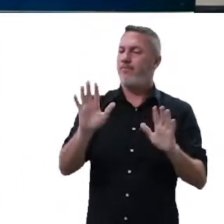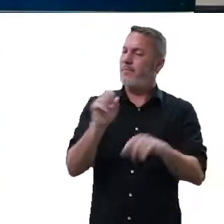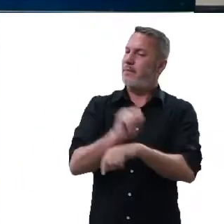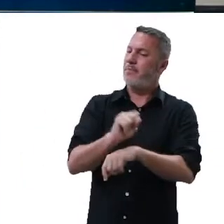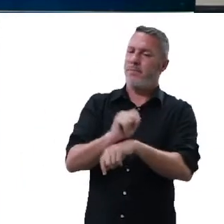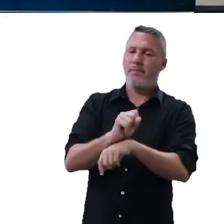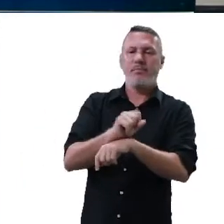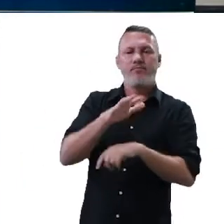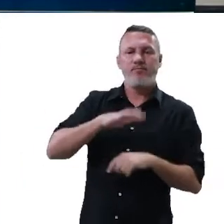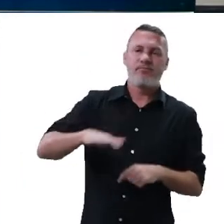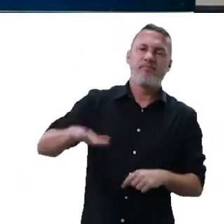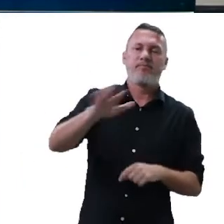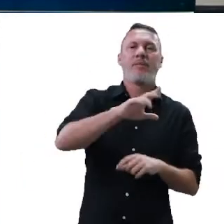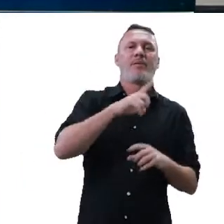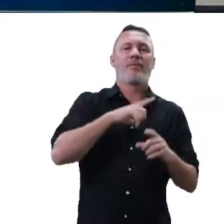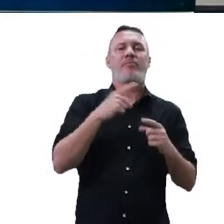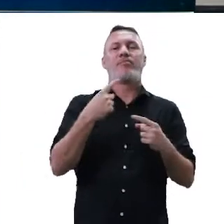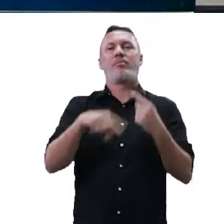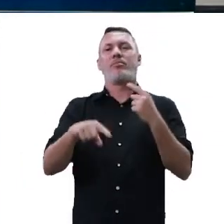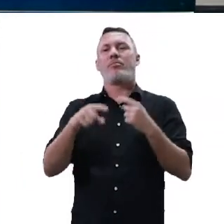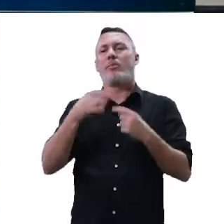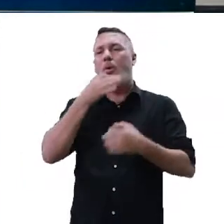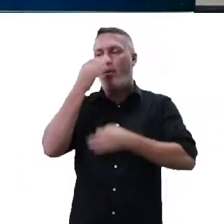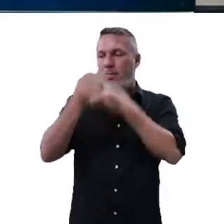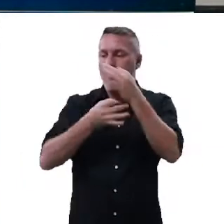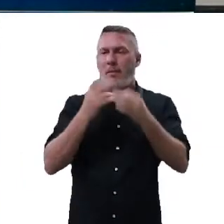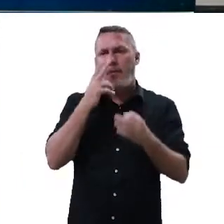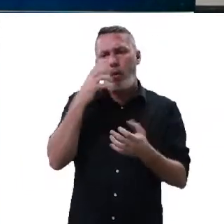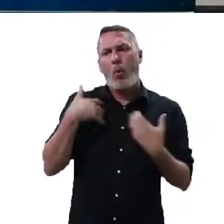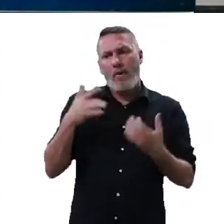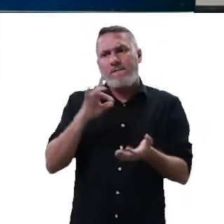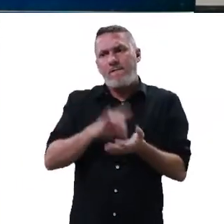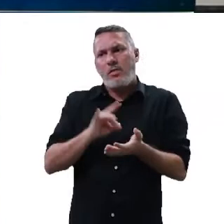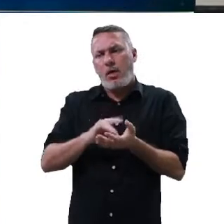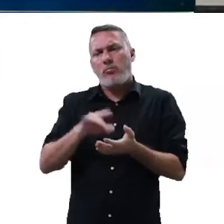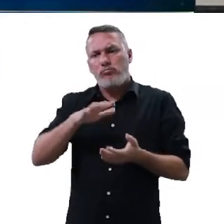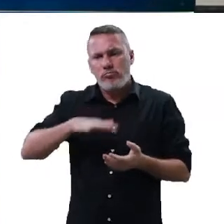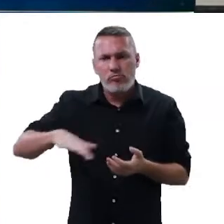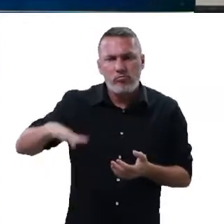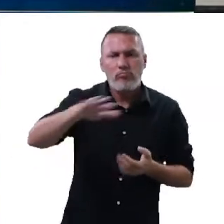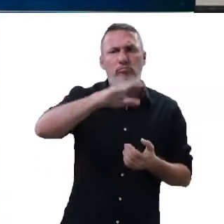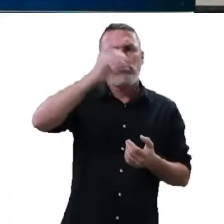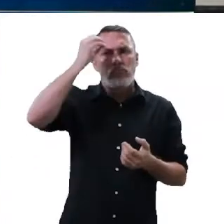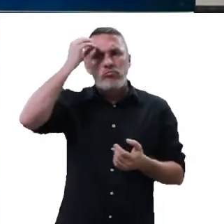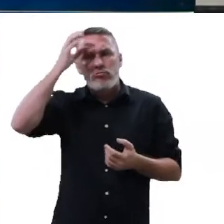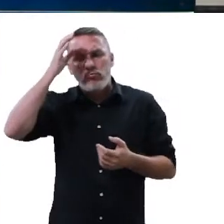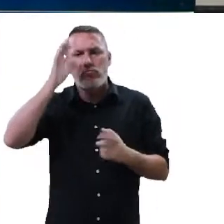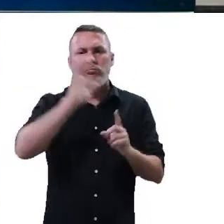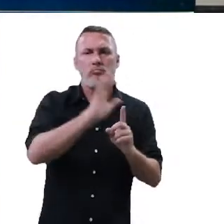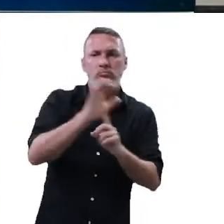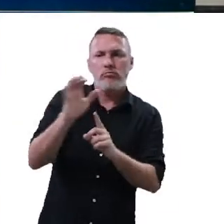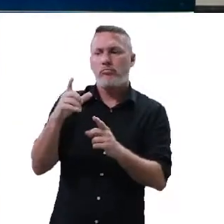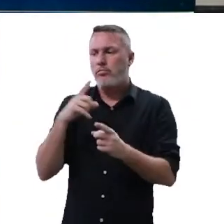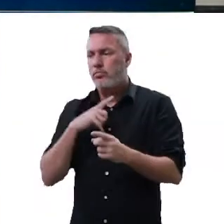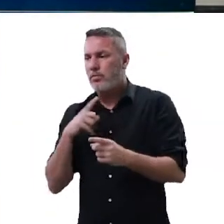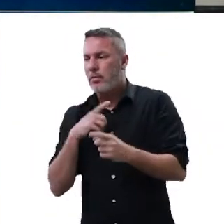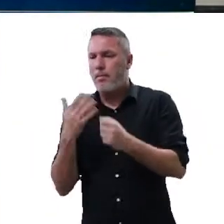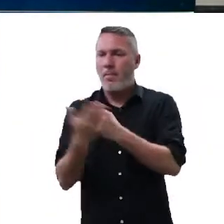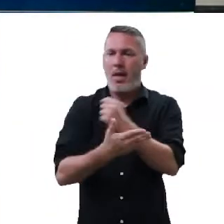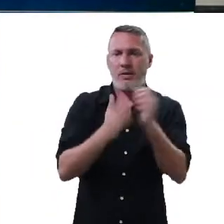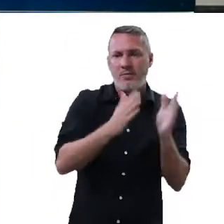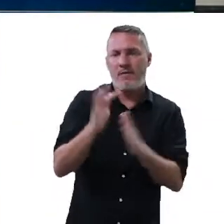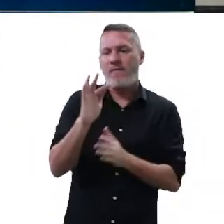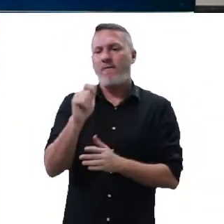perceber que as pessoas estavam se desvirtuando, ao invés de buscarem respostas verdadeiras ou respostas